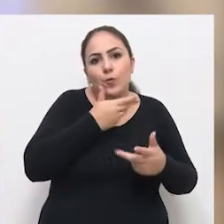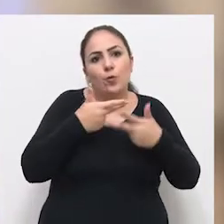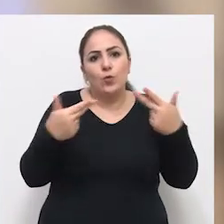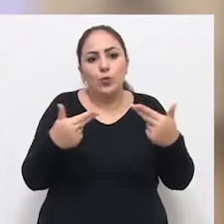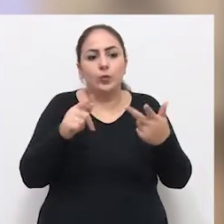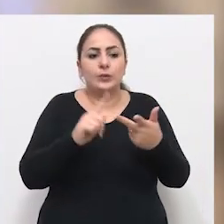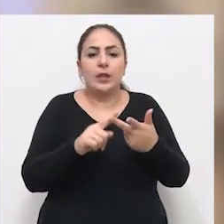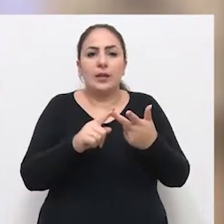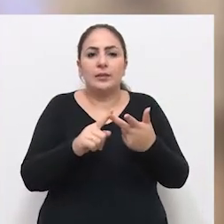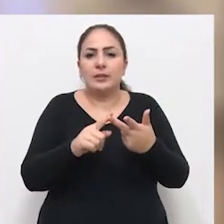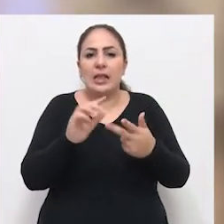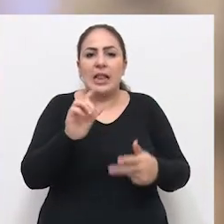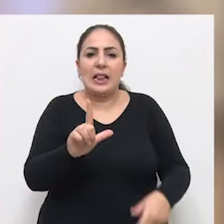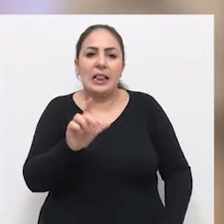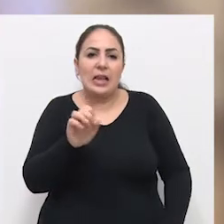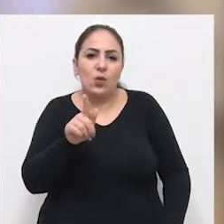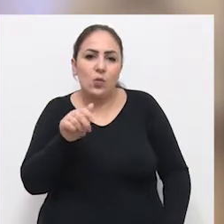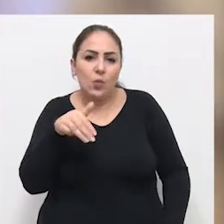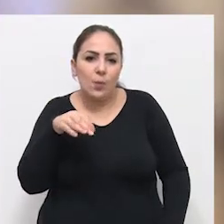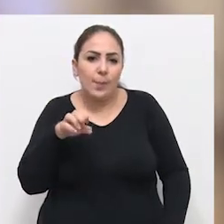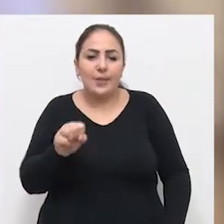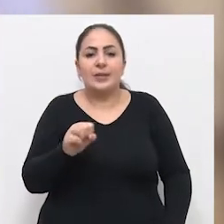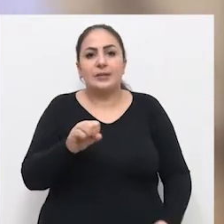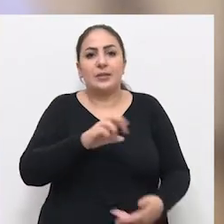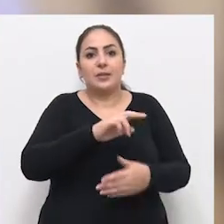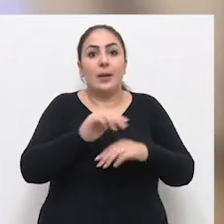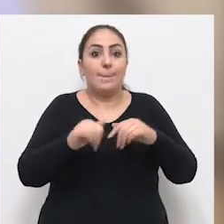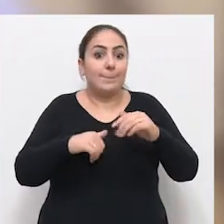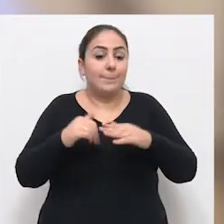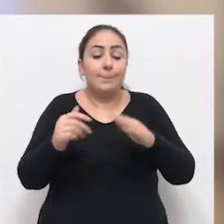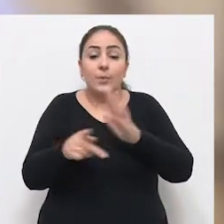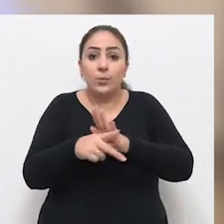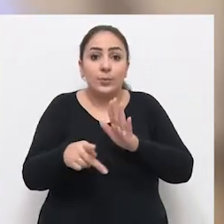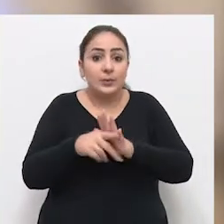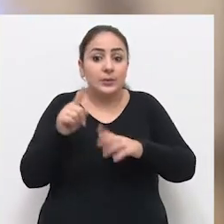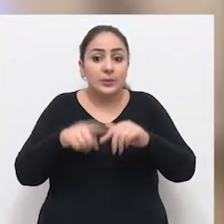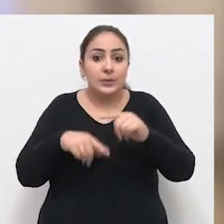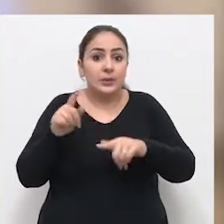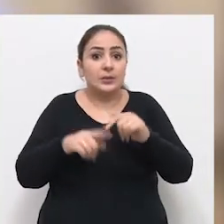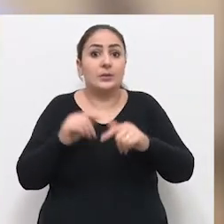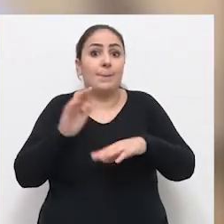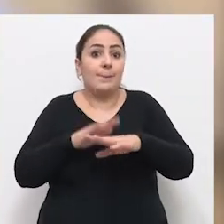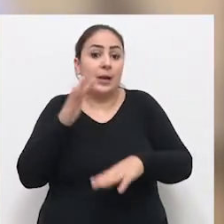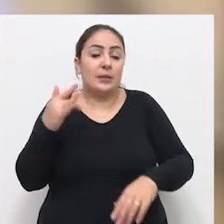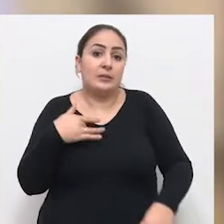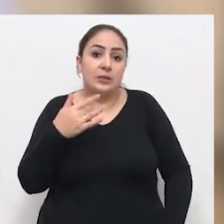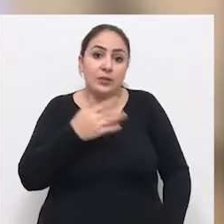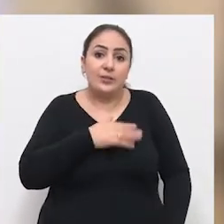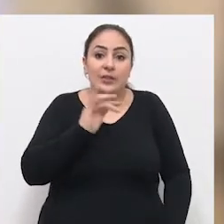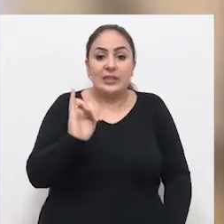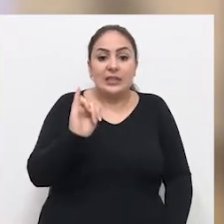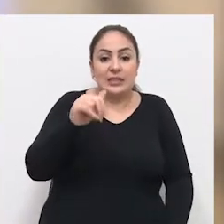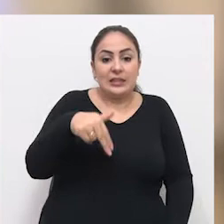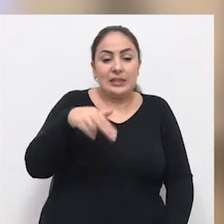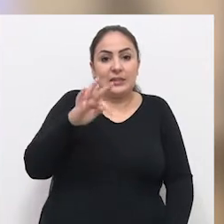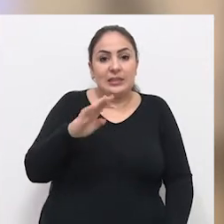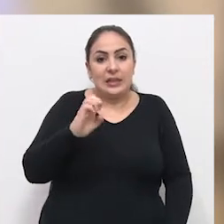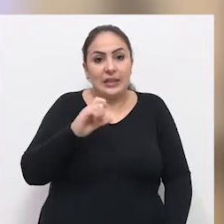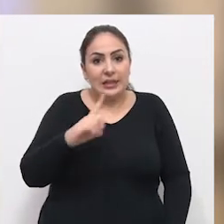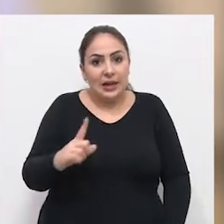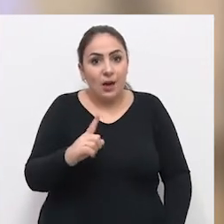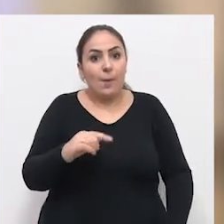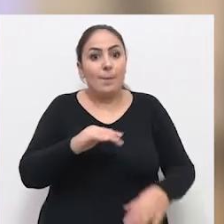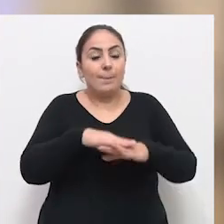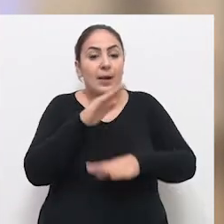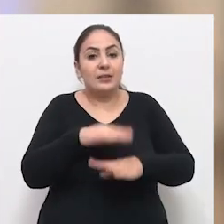legumes, alimentos mais naturais. E mesmo os alimentos industrializados, eles podem ser alimentos também mais integrais, né,